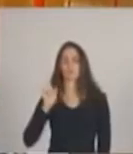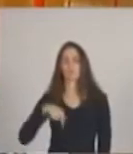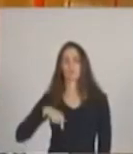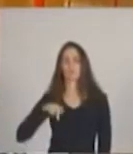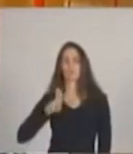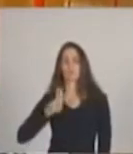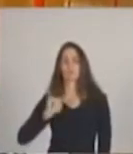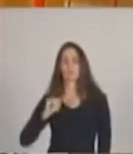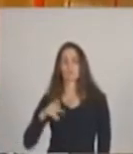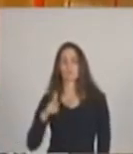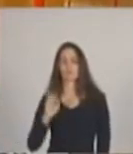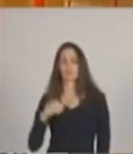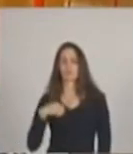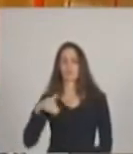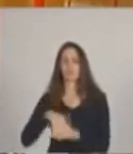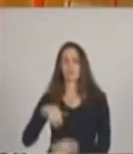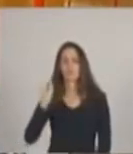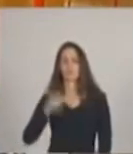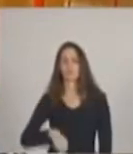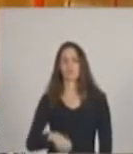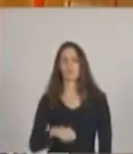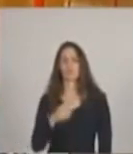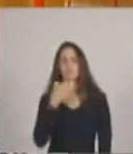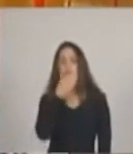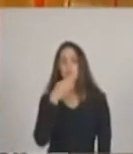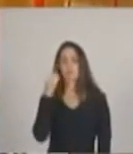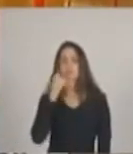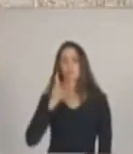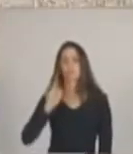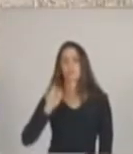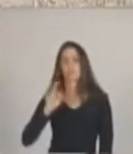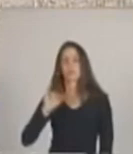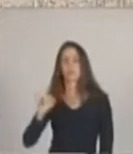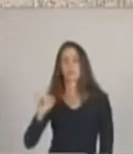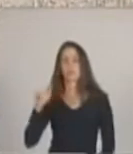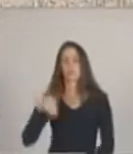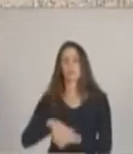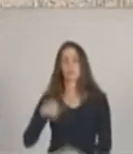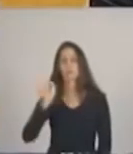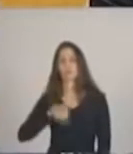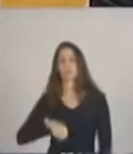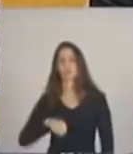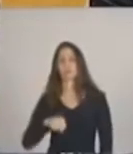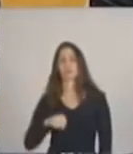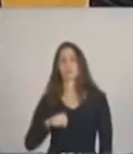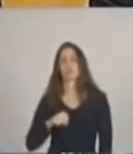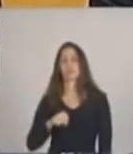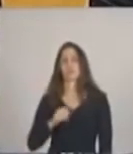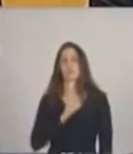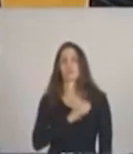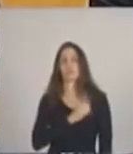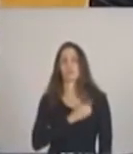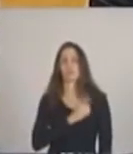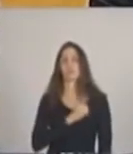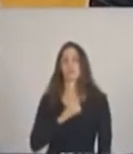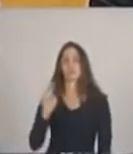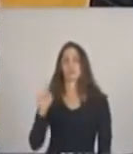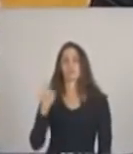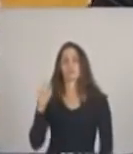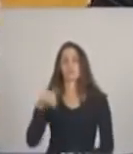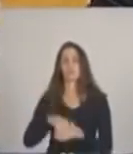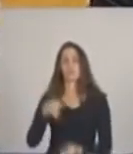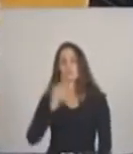Voto sim, senhor presidente. Voto sim, deputado Dari. Sim, deputado delegado Danilo Baense. Voto não, presidente. Vota não, deputado doutor